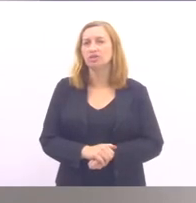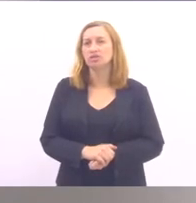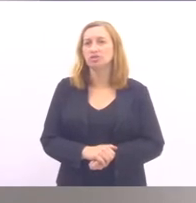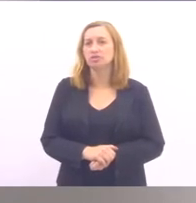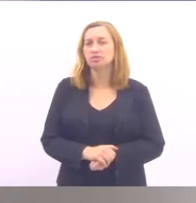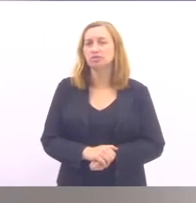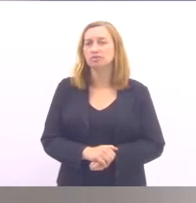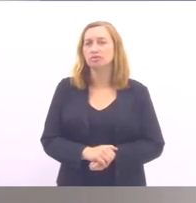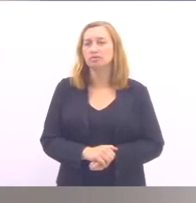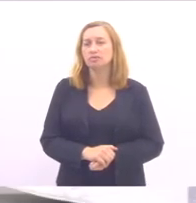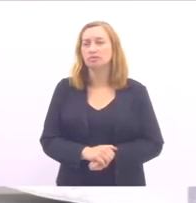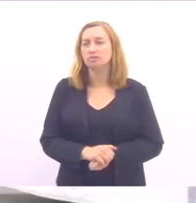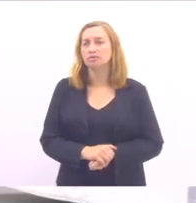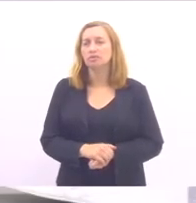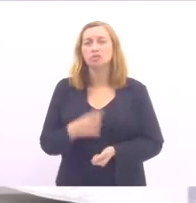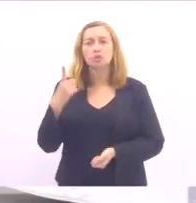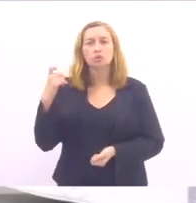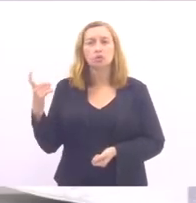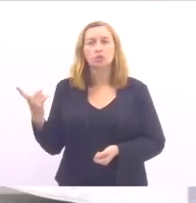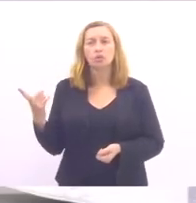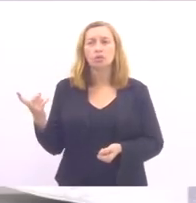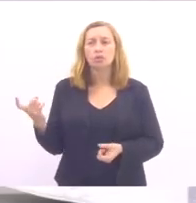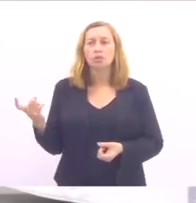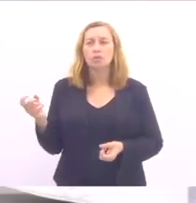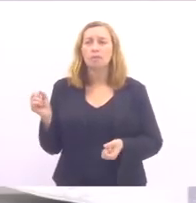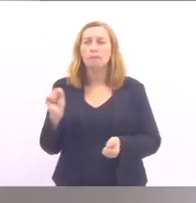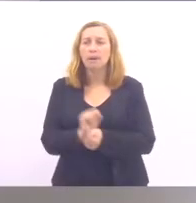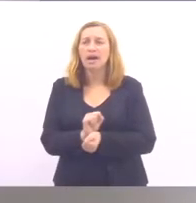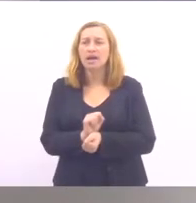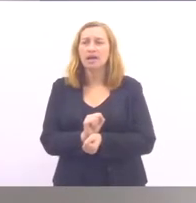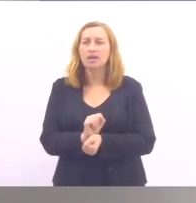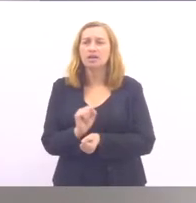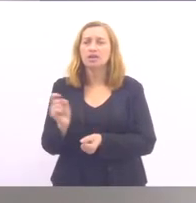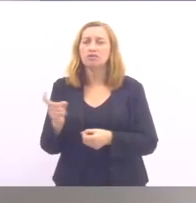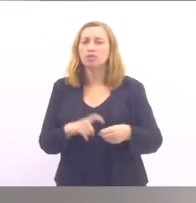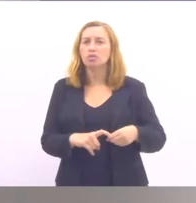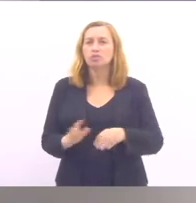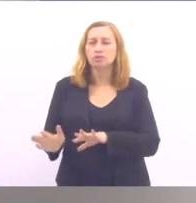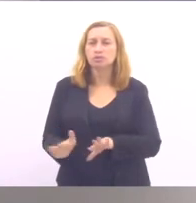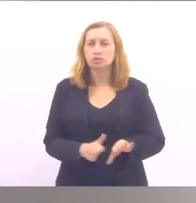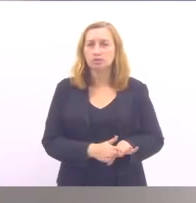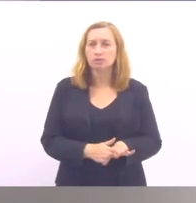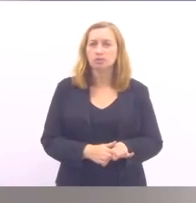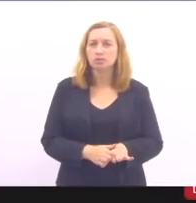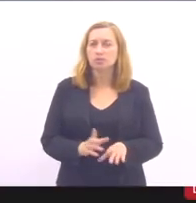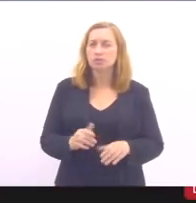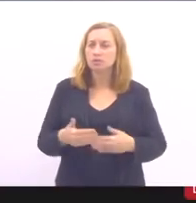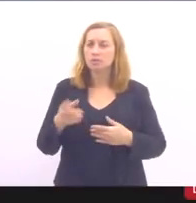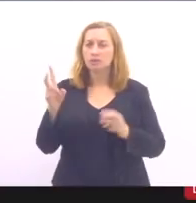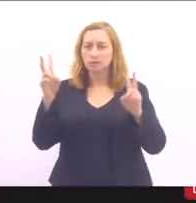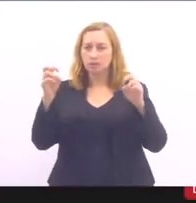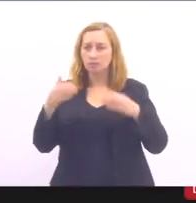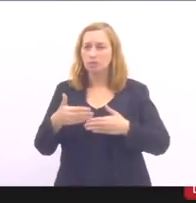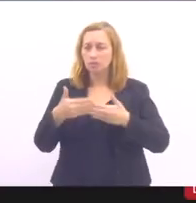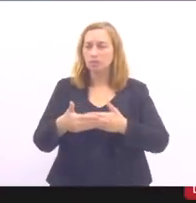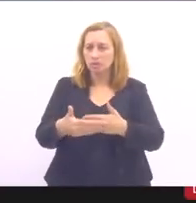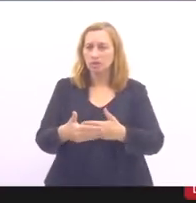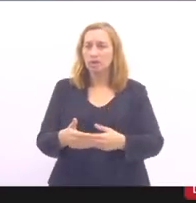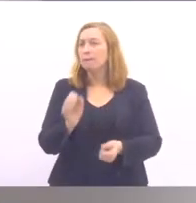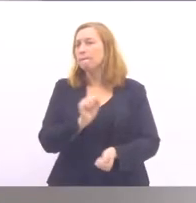Tá ruim. Tá, o som está indo e voltando, doutora Patrícia. Às vezes os estados que ainda não avançaram nessa temática.